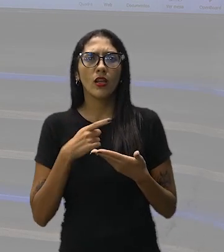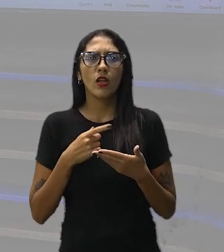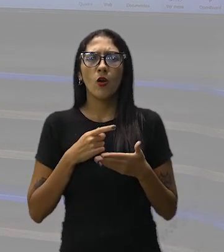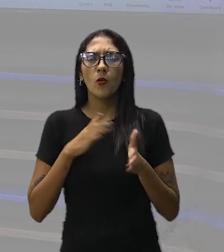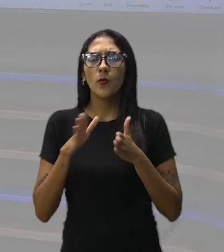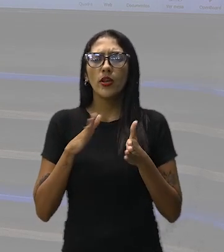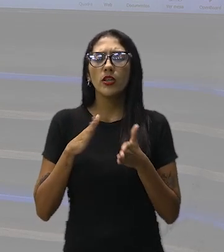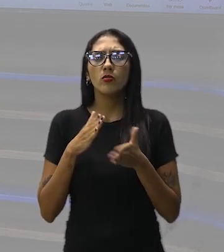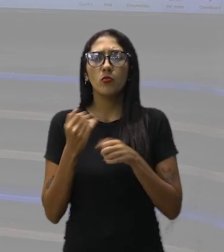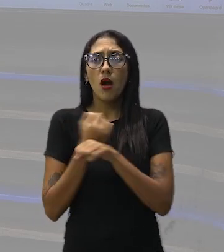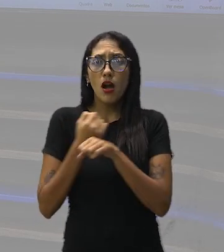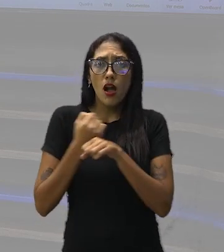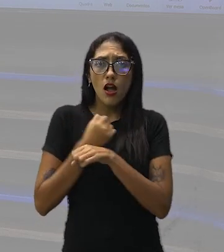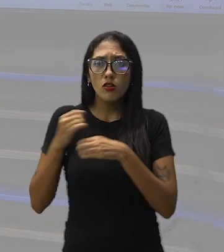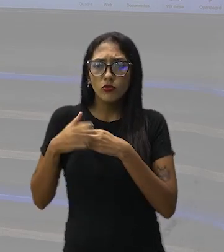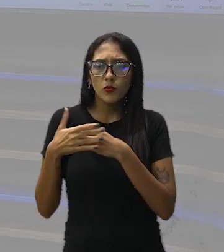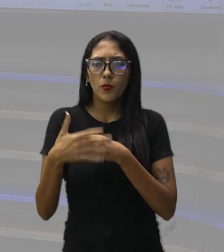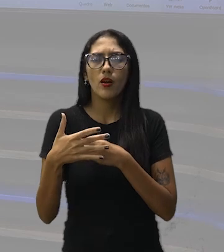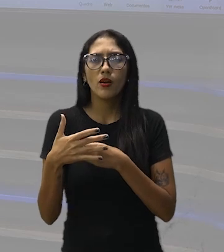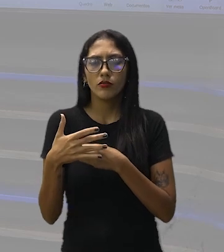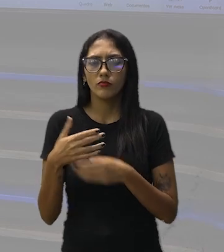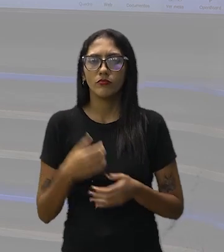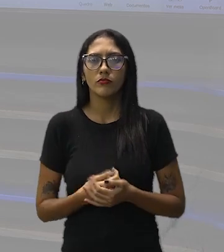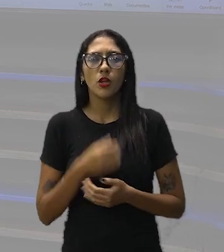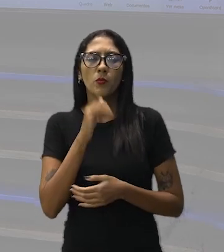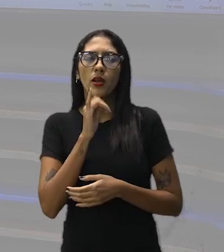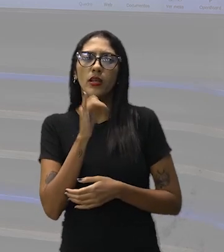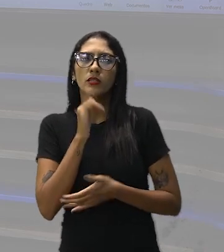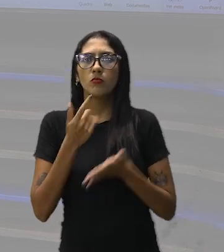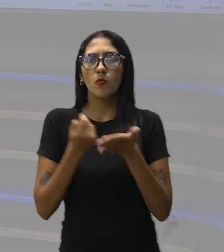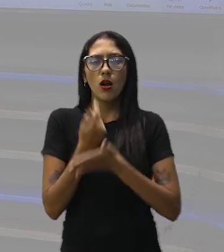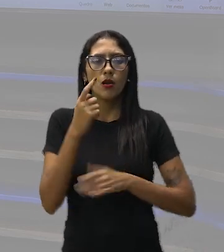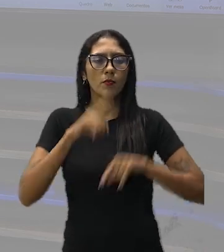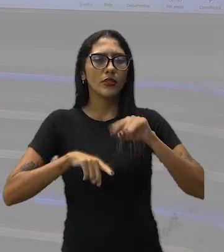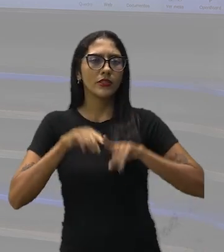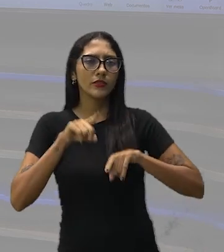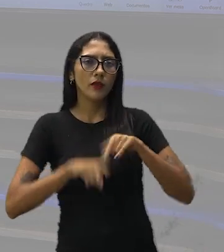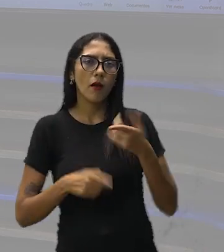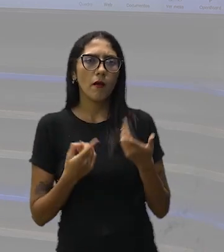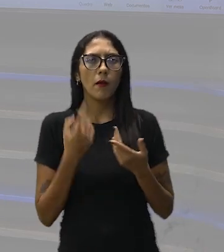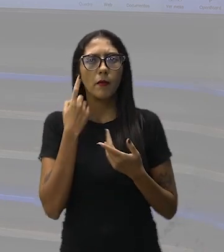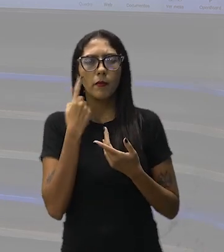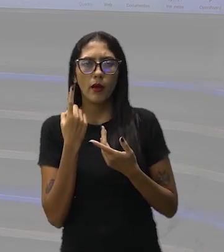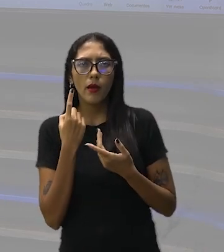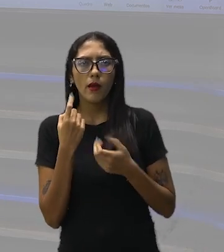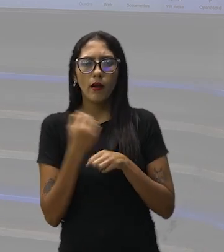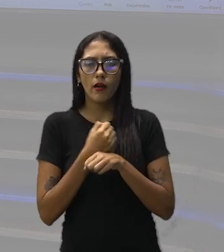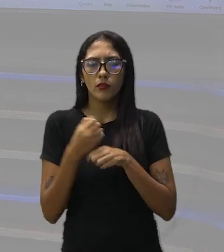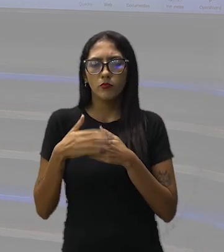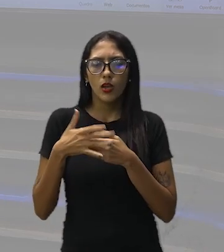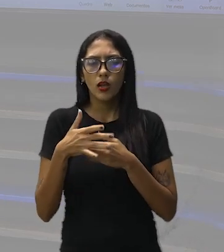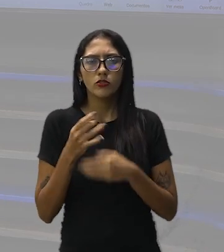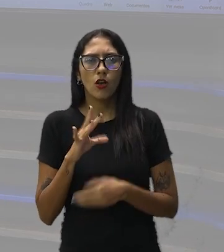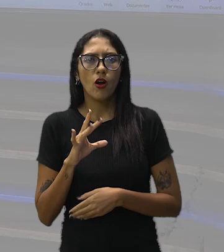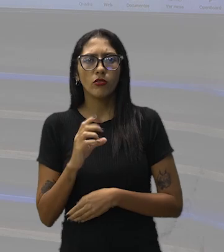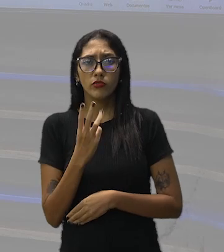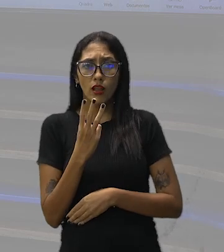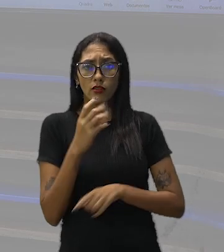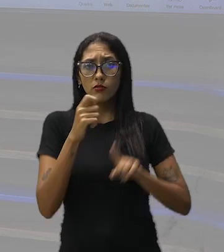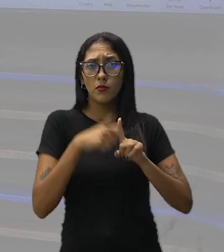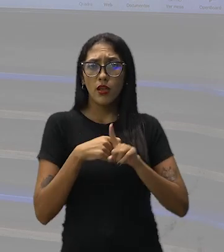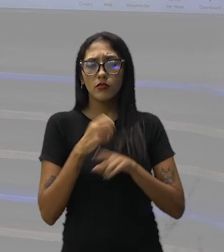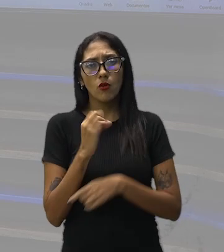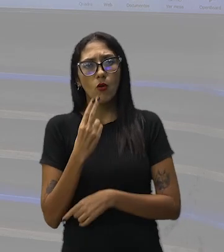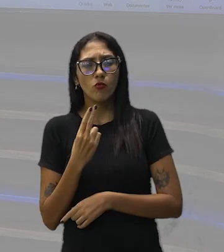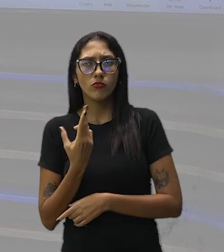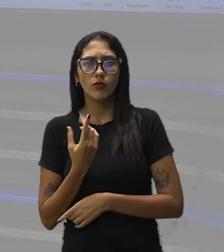desse objeto. Porque às vezes você compra, por exemplo, algum objeto que de repente o prazo de vida útil dele é de 3 meses ou de 1